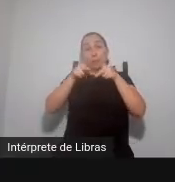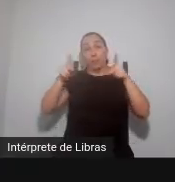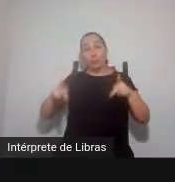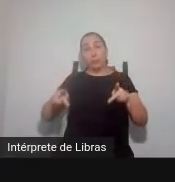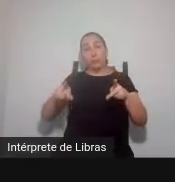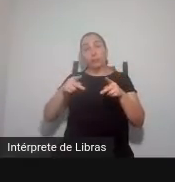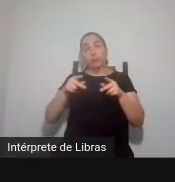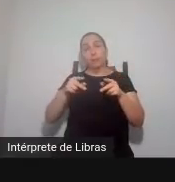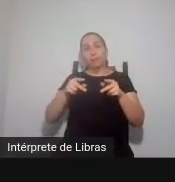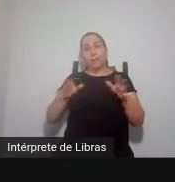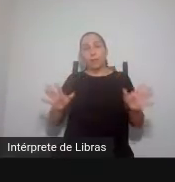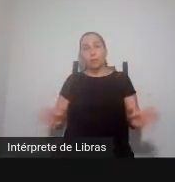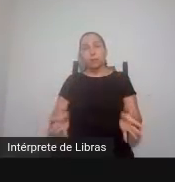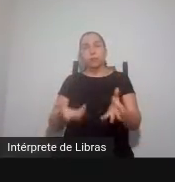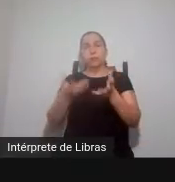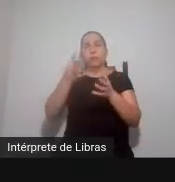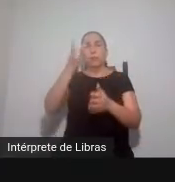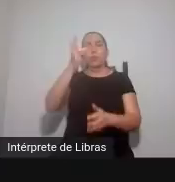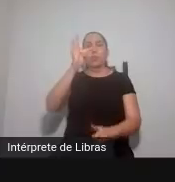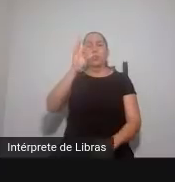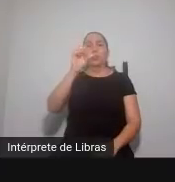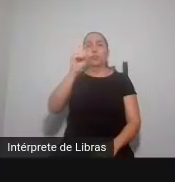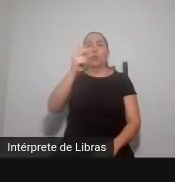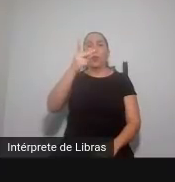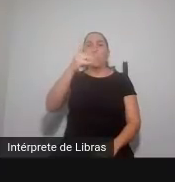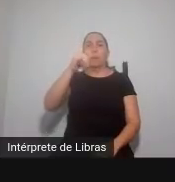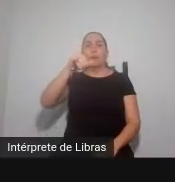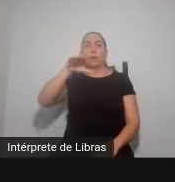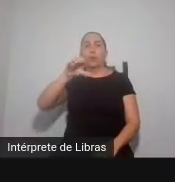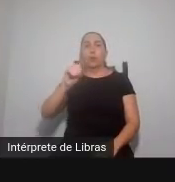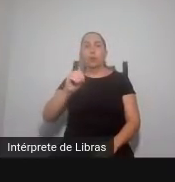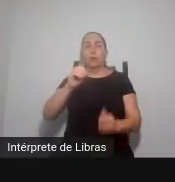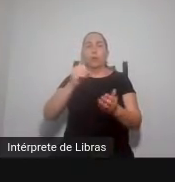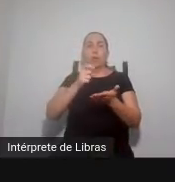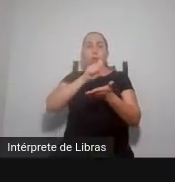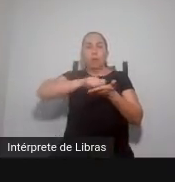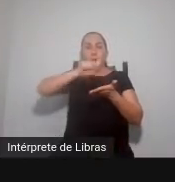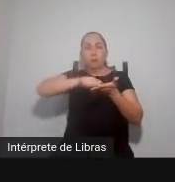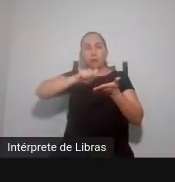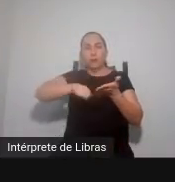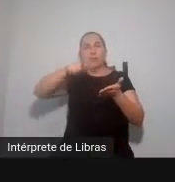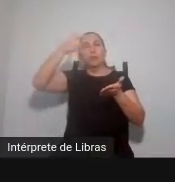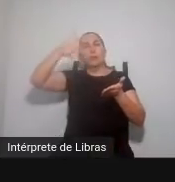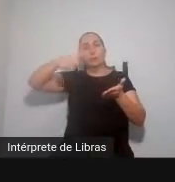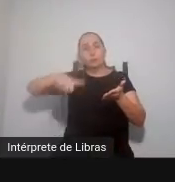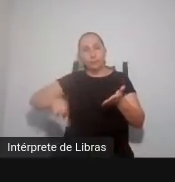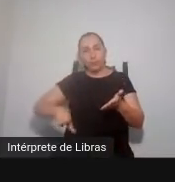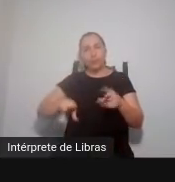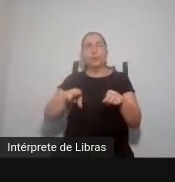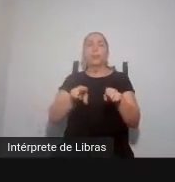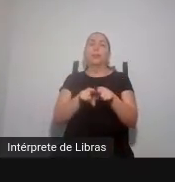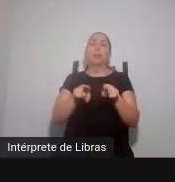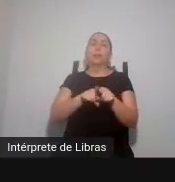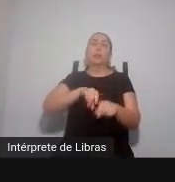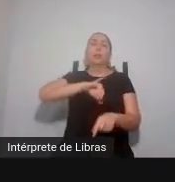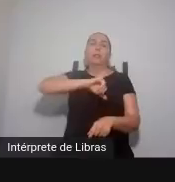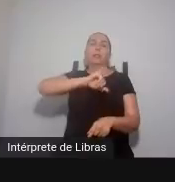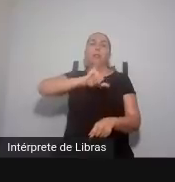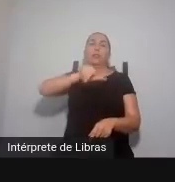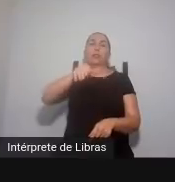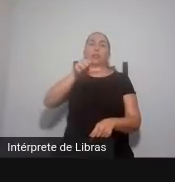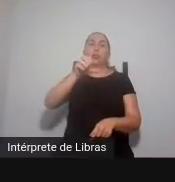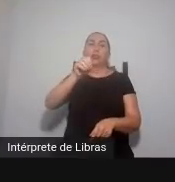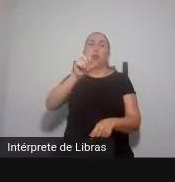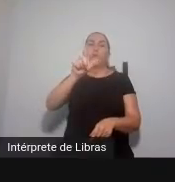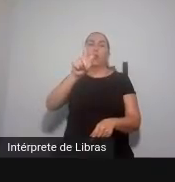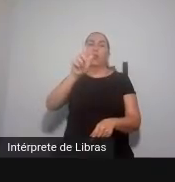no Classroom o tópico jogos com letras. E tem os jogos com letras e jogos com números. E todos os